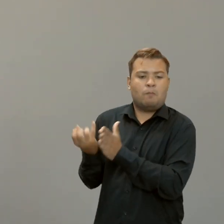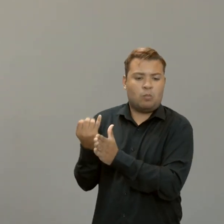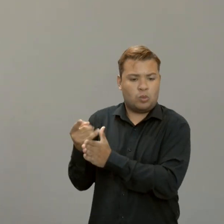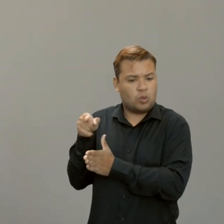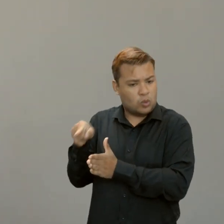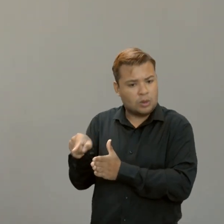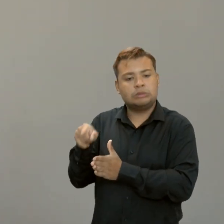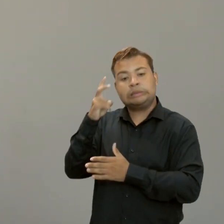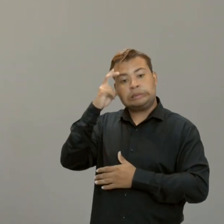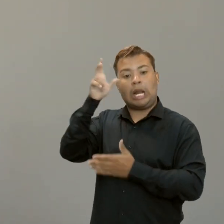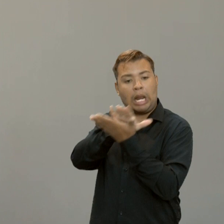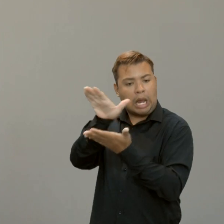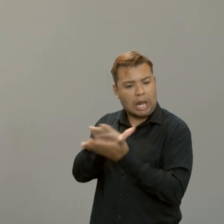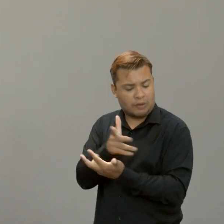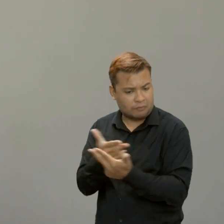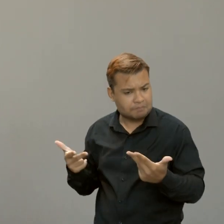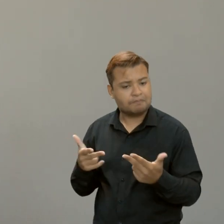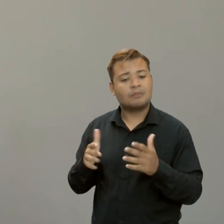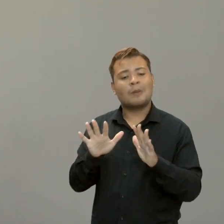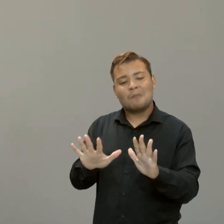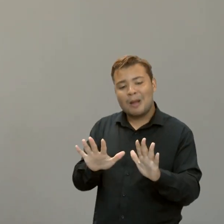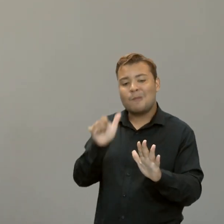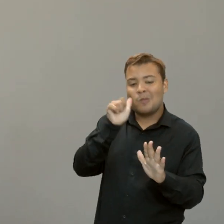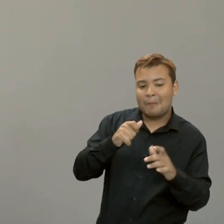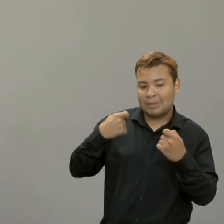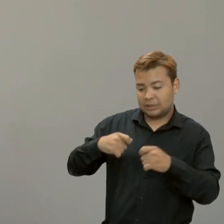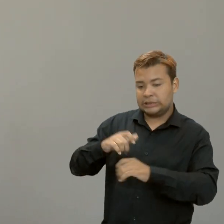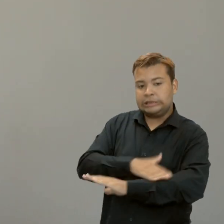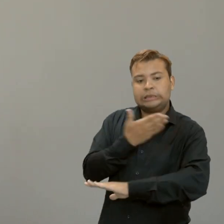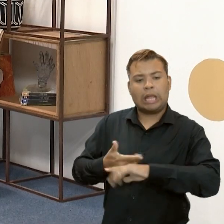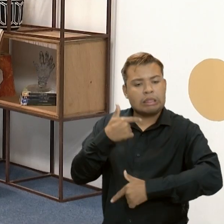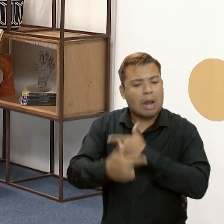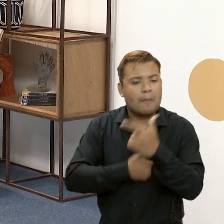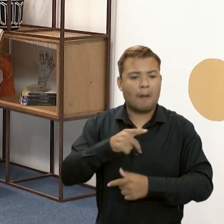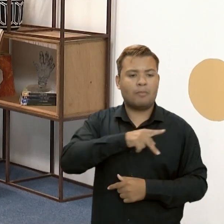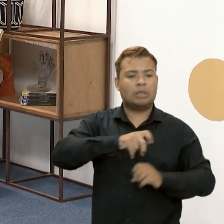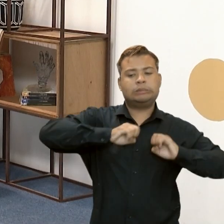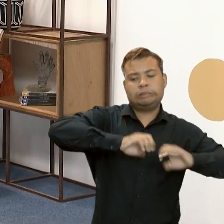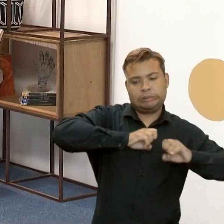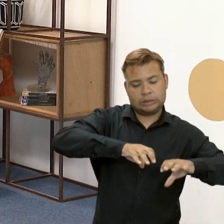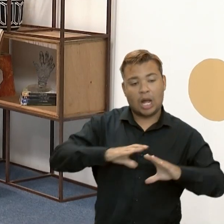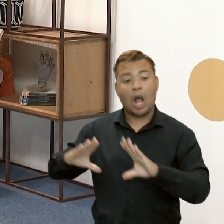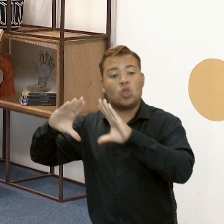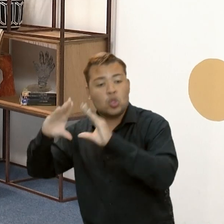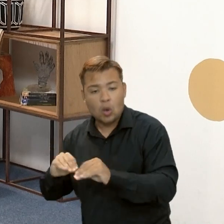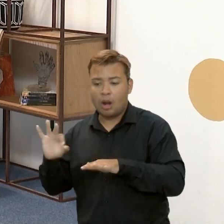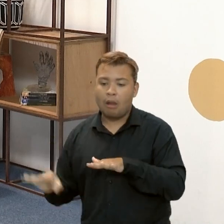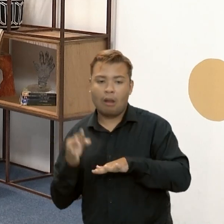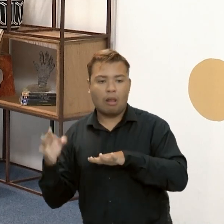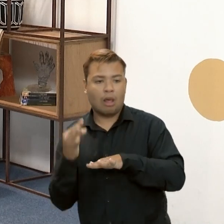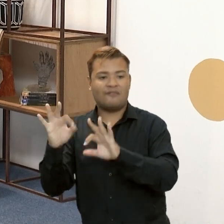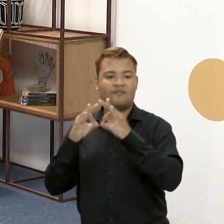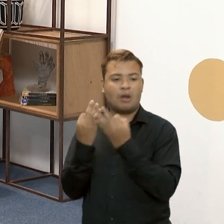intelectual. Então, se ela tinha que trabalhar durante o dia sendo professora e à noite costurando para sustentar a família, em